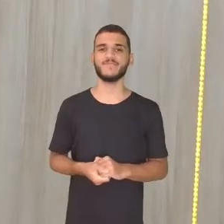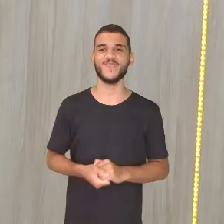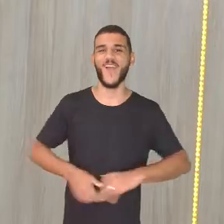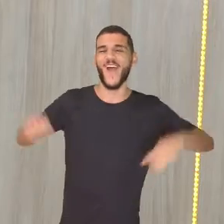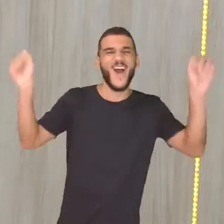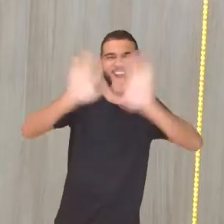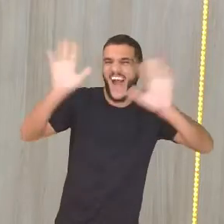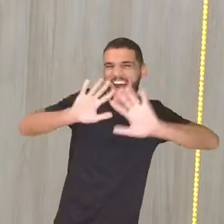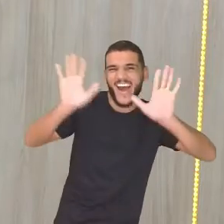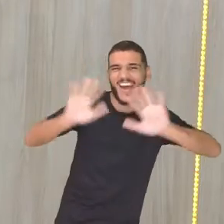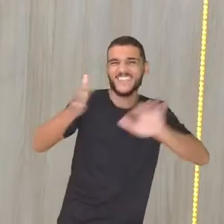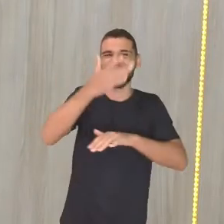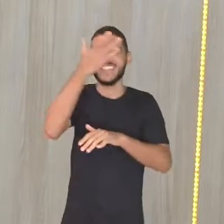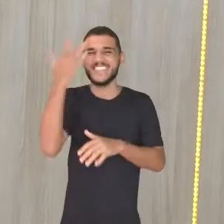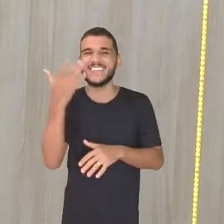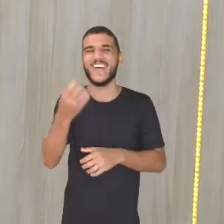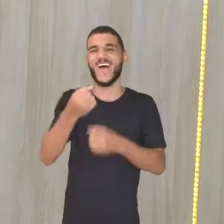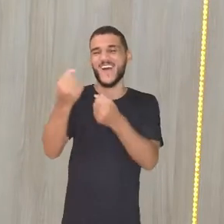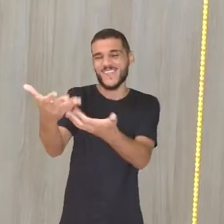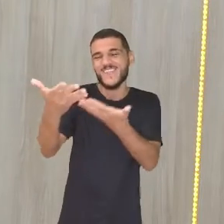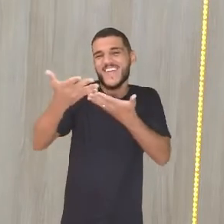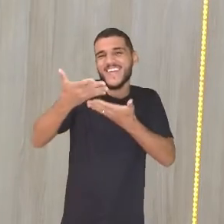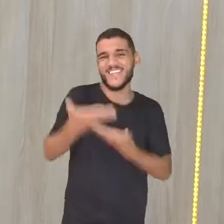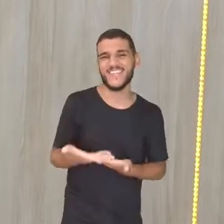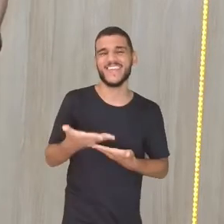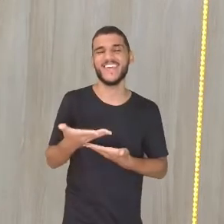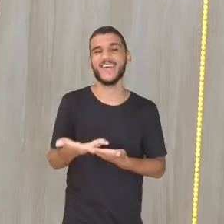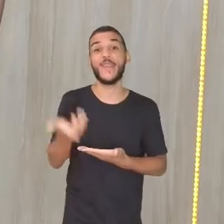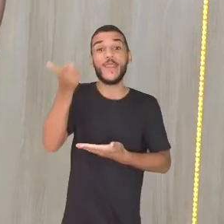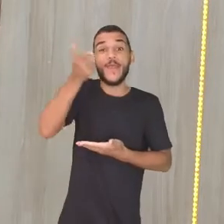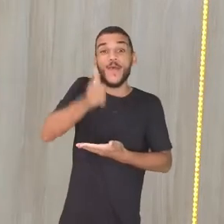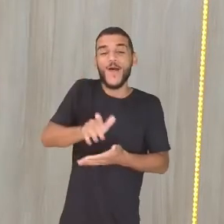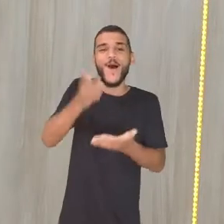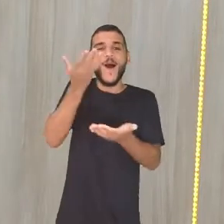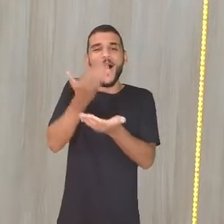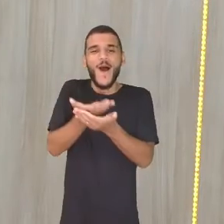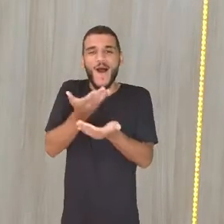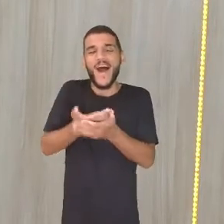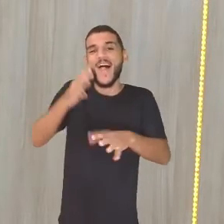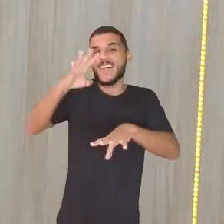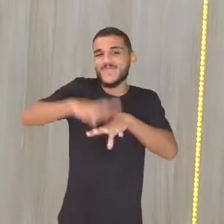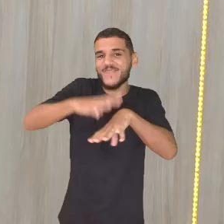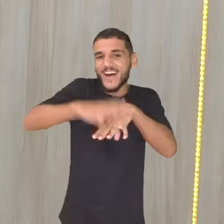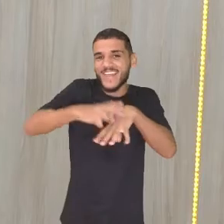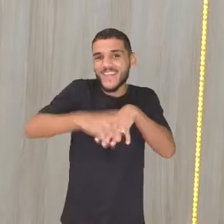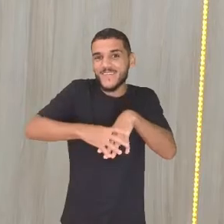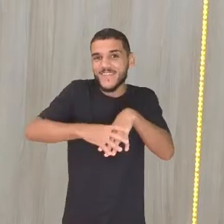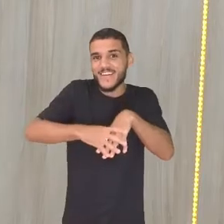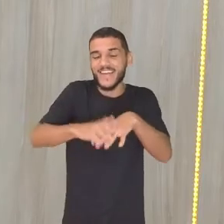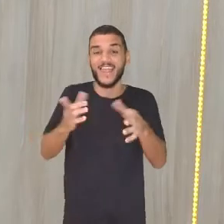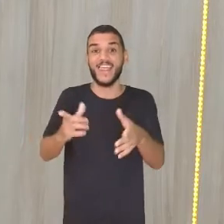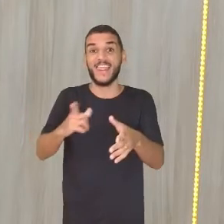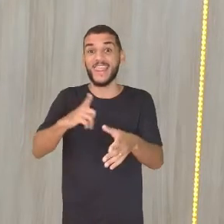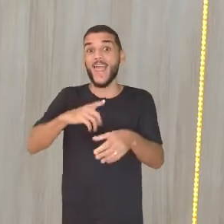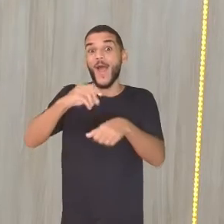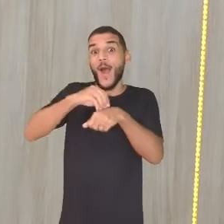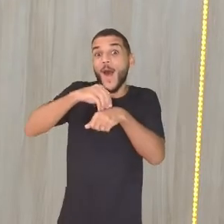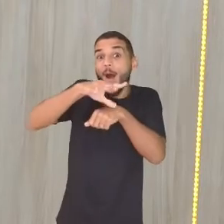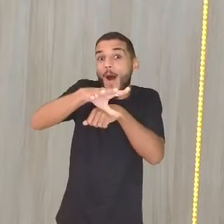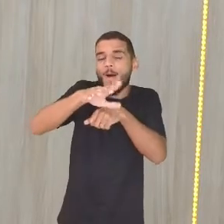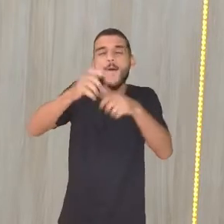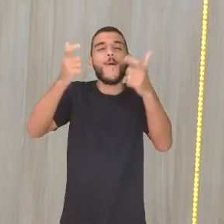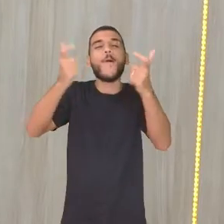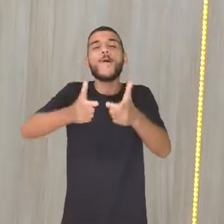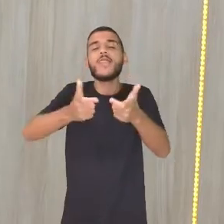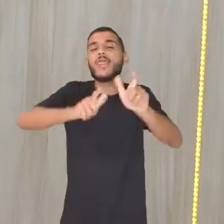Fala galerinha, seja muito bem-vindo a mais uma aula de matemática transmitida aqui